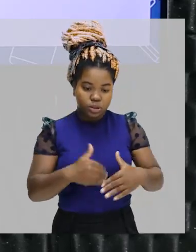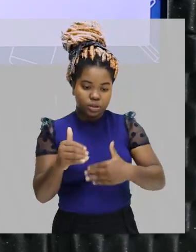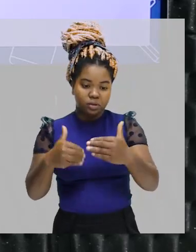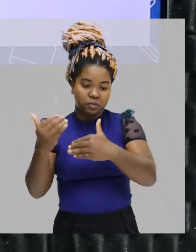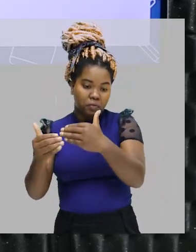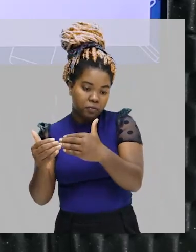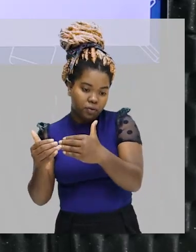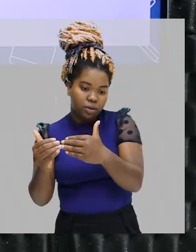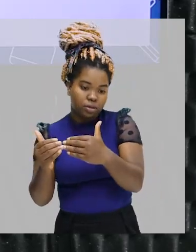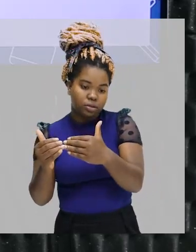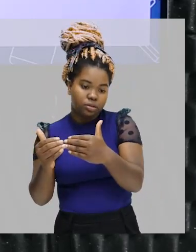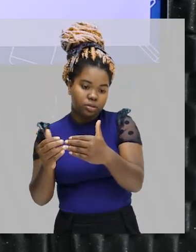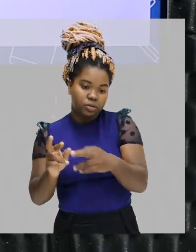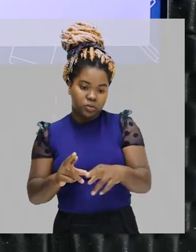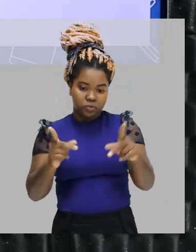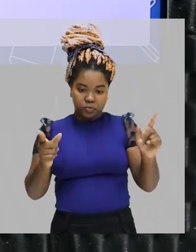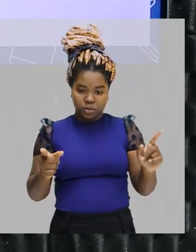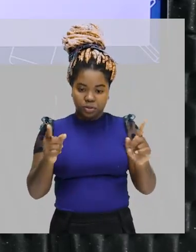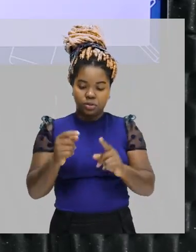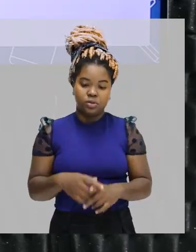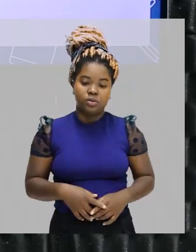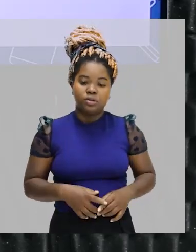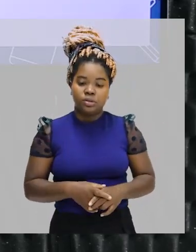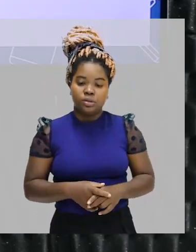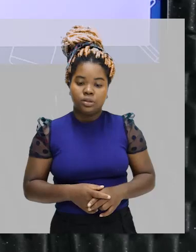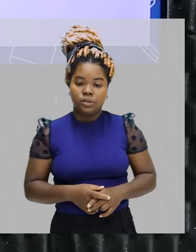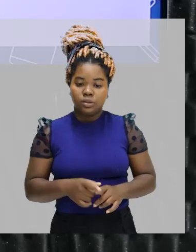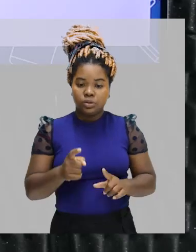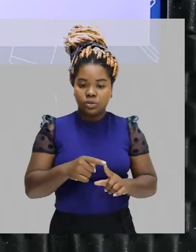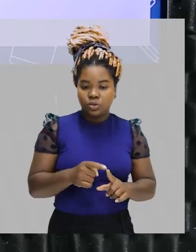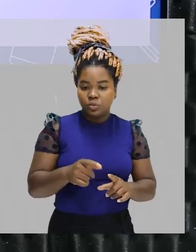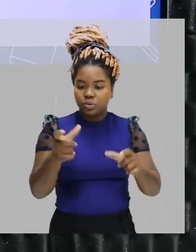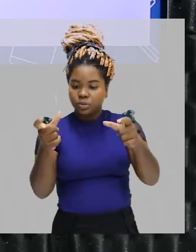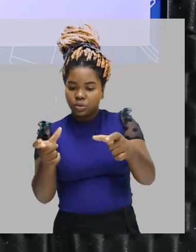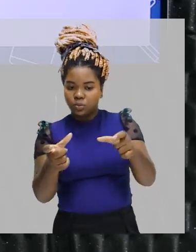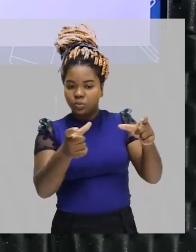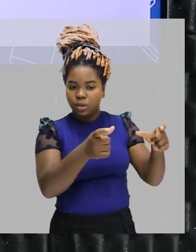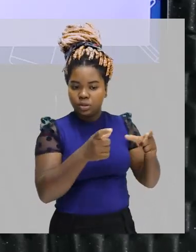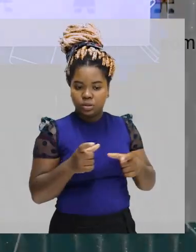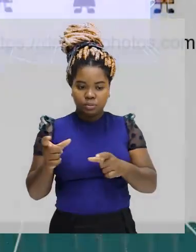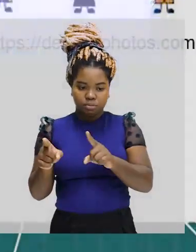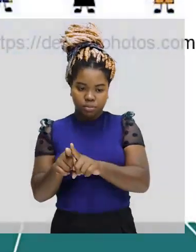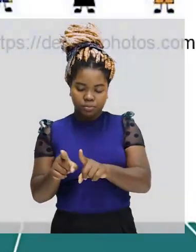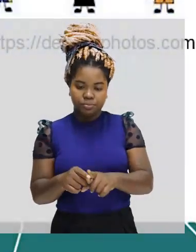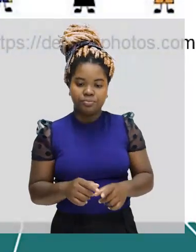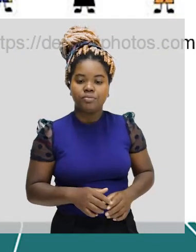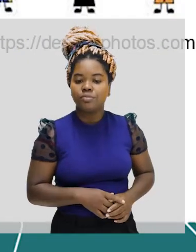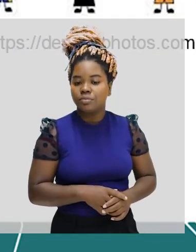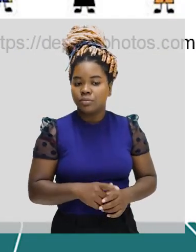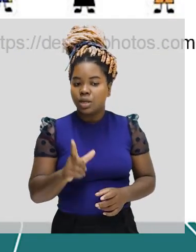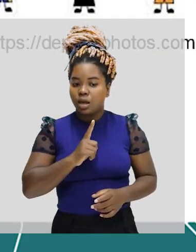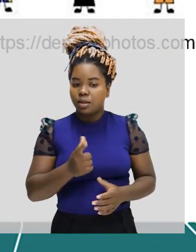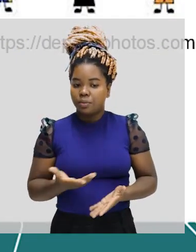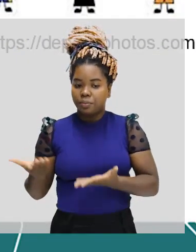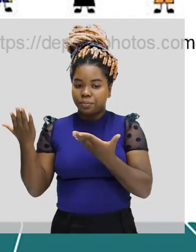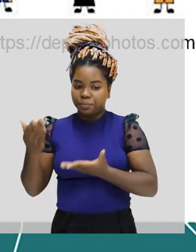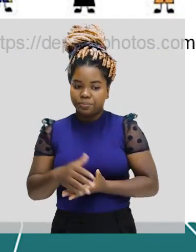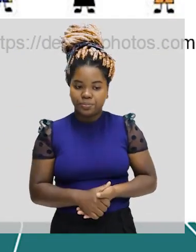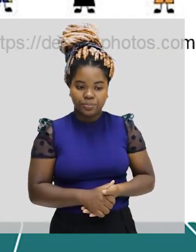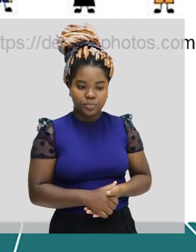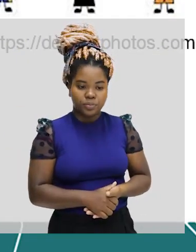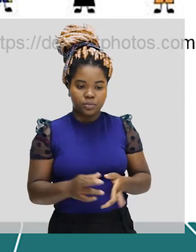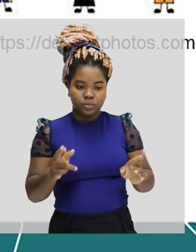desempenham de diferentes modos e em diferentes lugares. Bom, aqui eu tenho, ele se refere